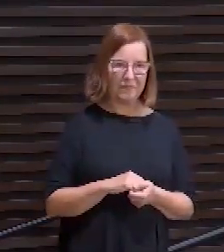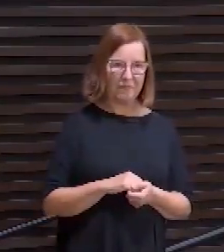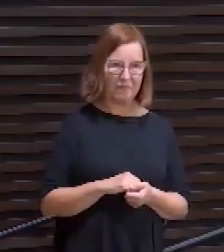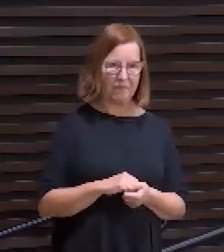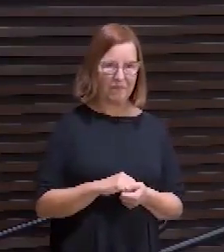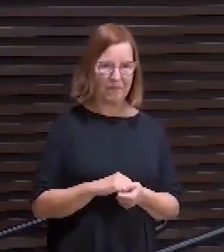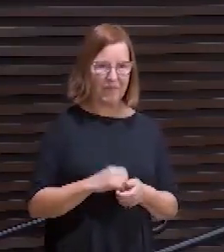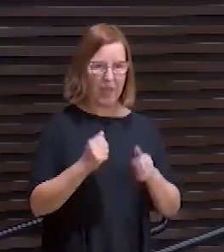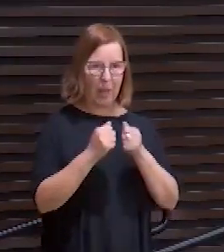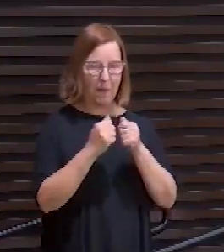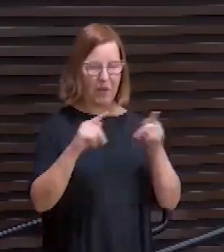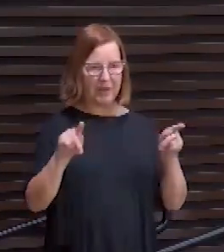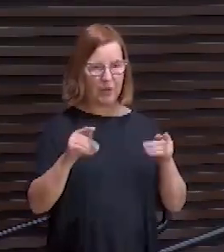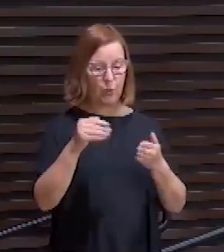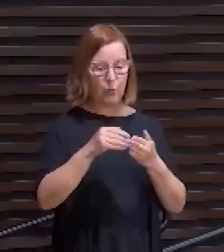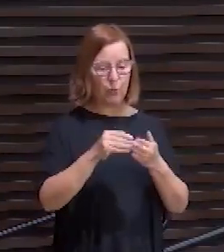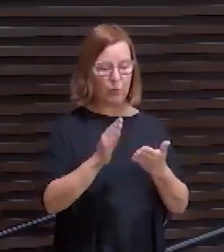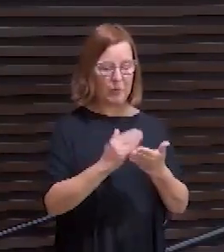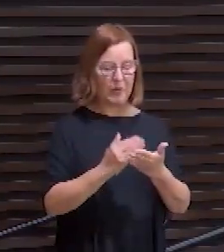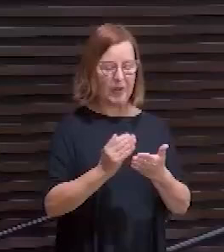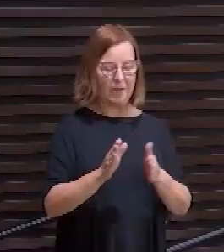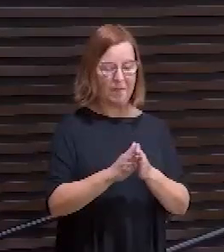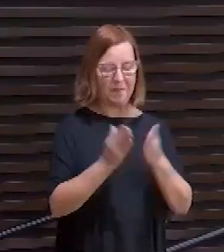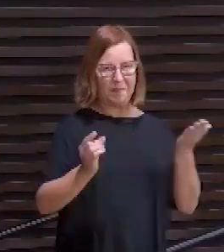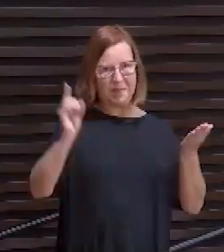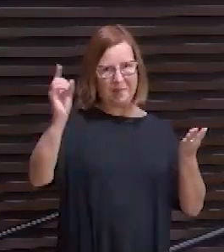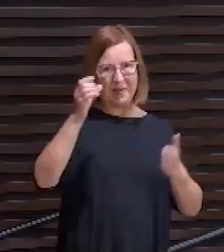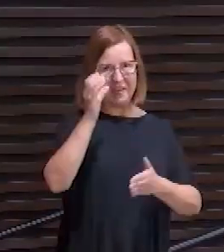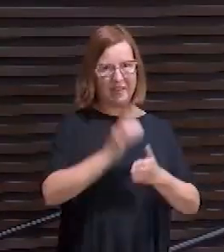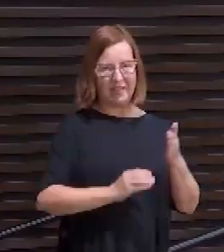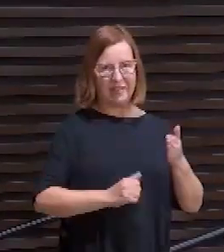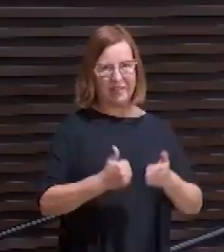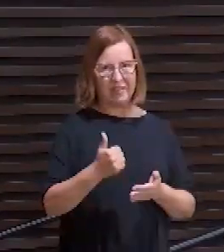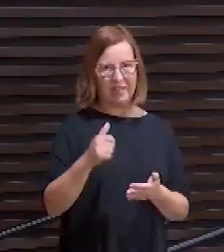Apocalipse, último livro da Bíblia, capítulo 17.